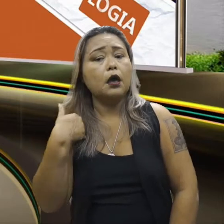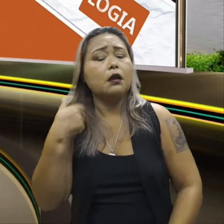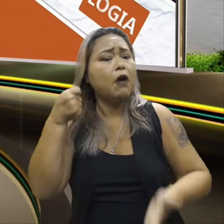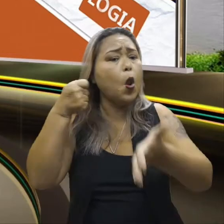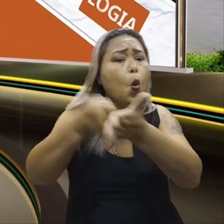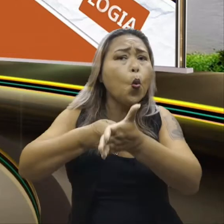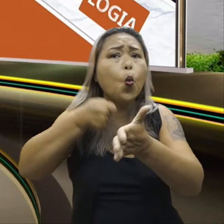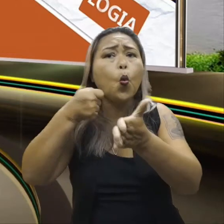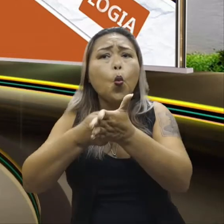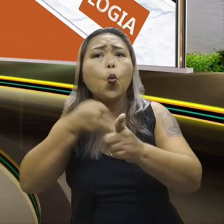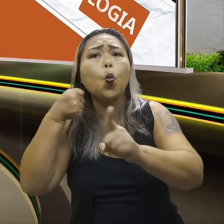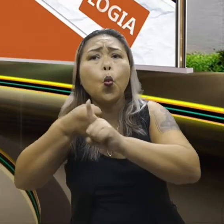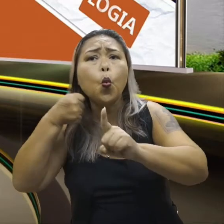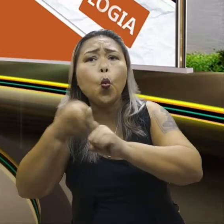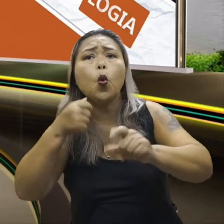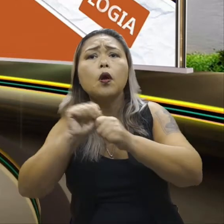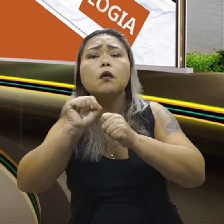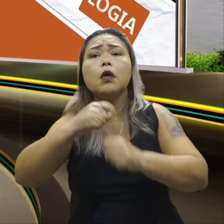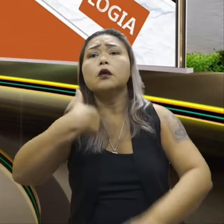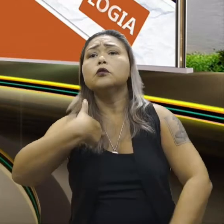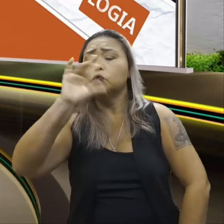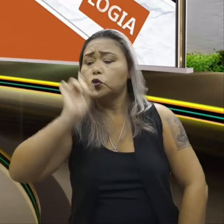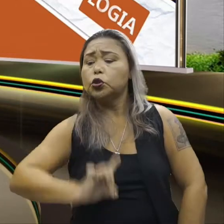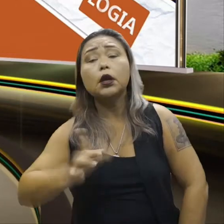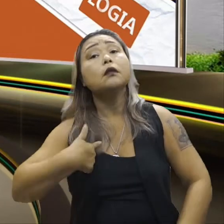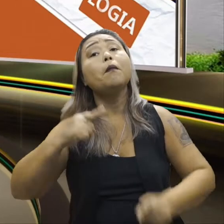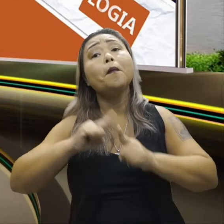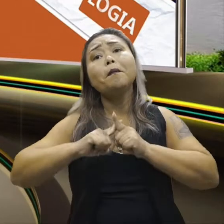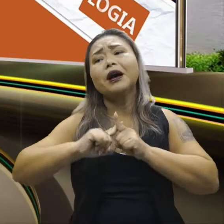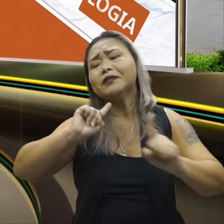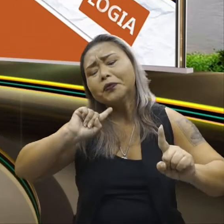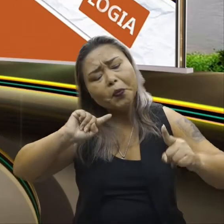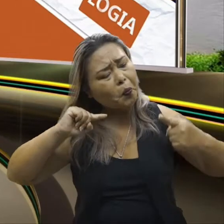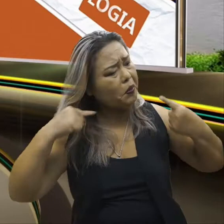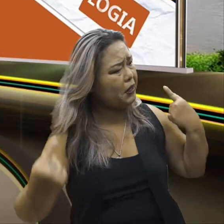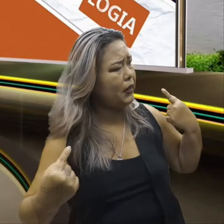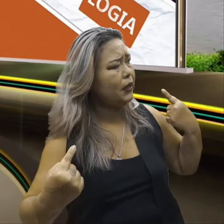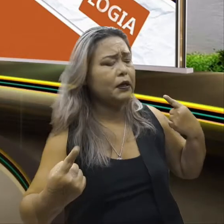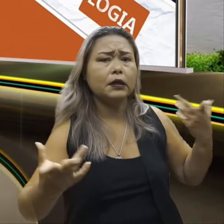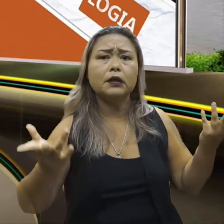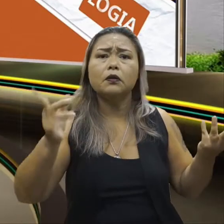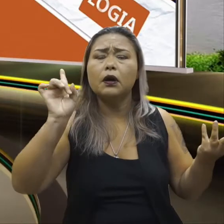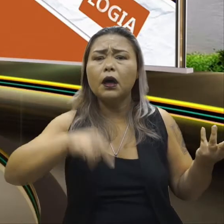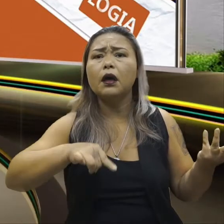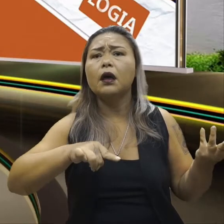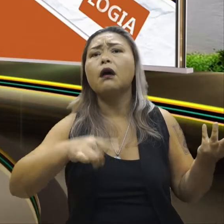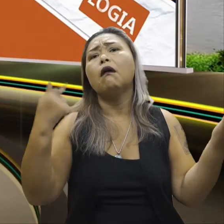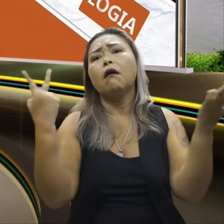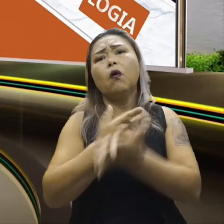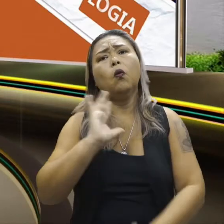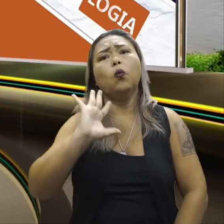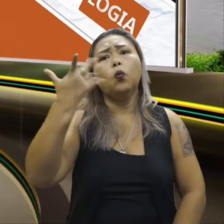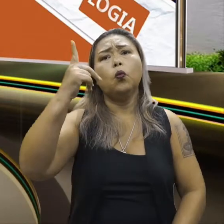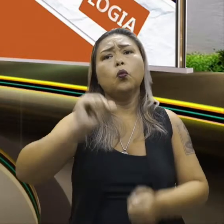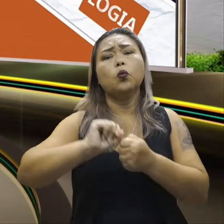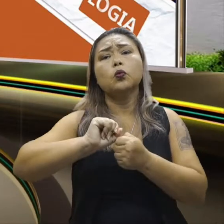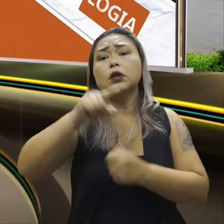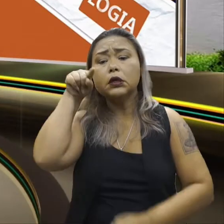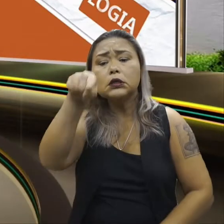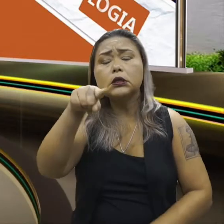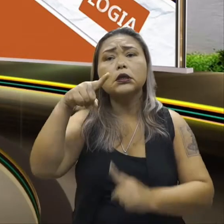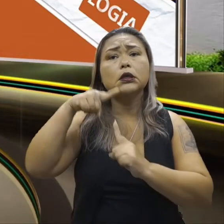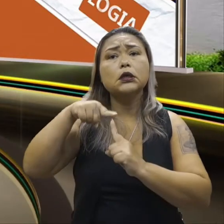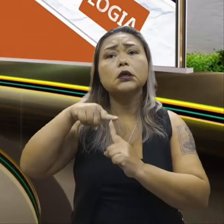pelo aquilo que é bom para mim, mas elas fazem tudo ao contrário. É o que muito acontece nesse tipo